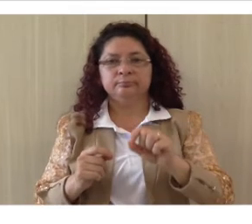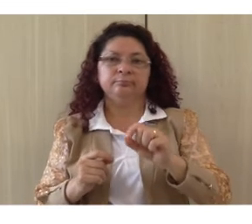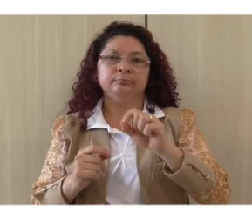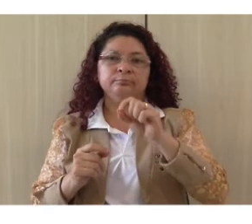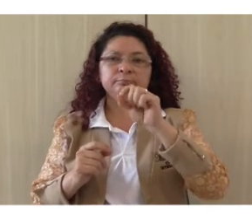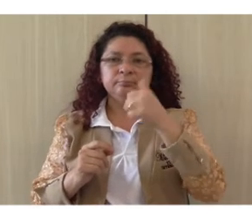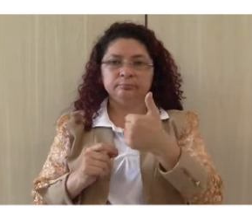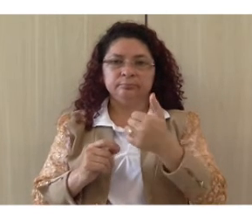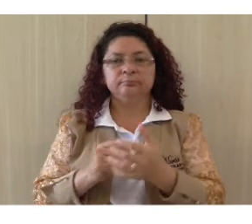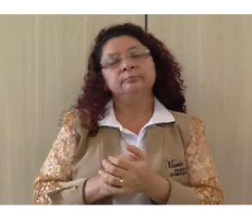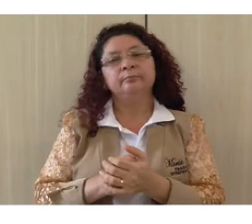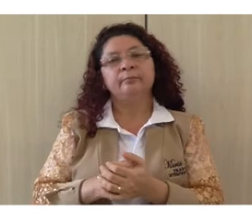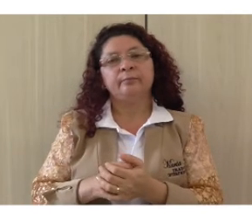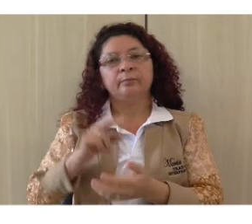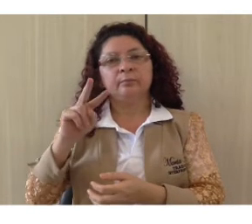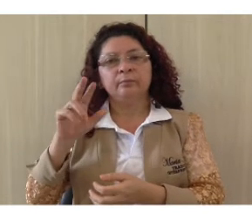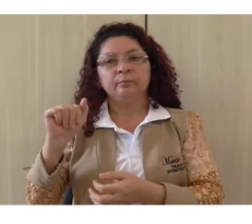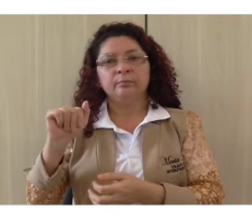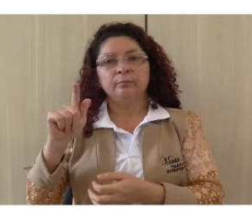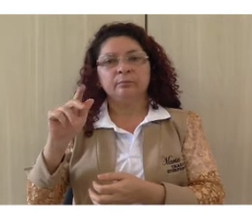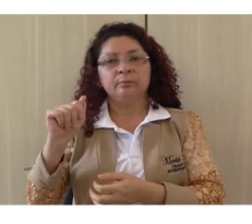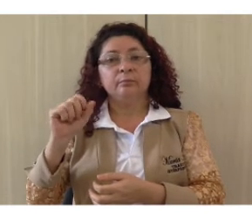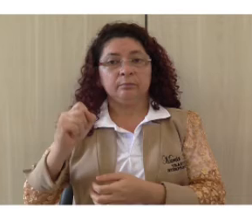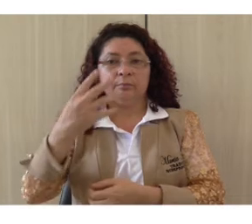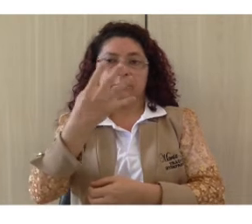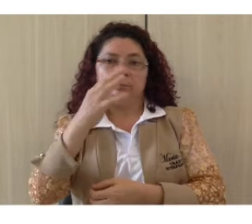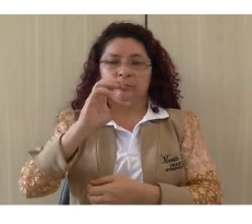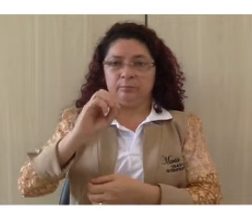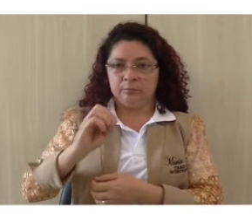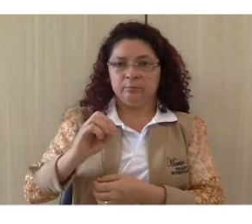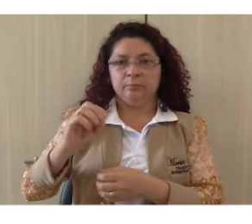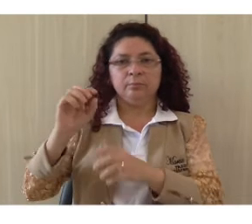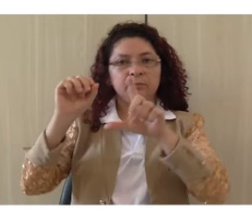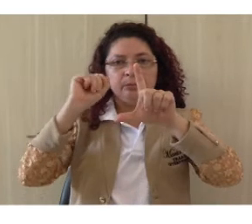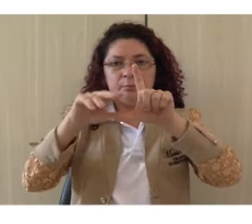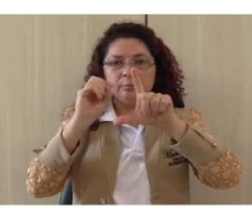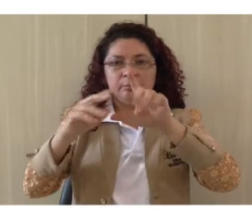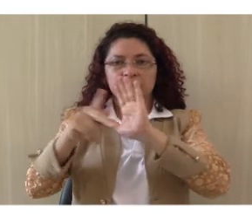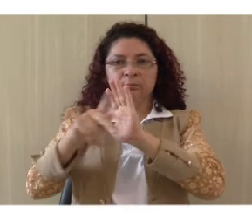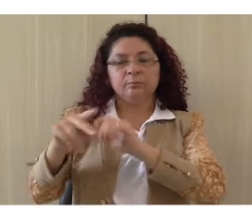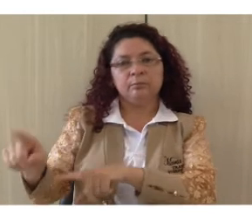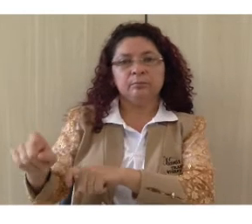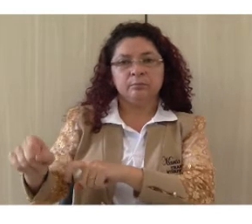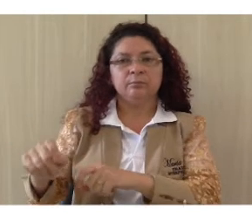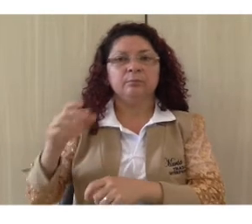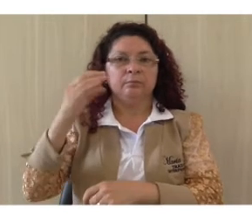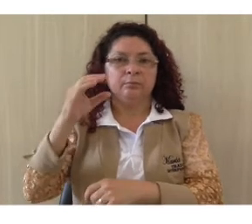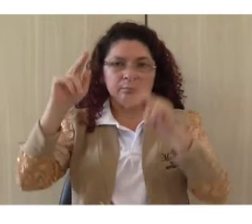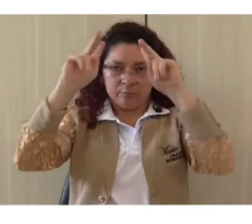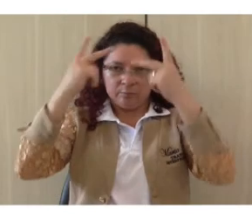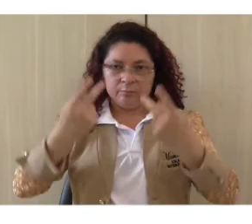Serão oferecidas 40 vagas para o curso de licenciatura em Educação do Campo, Ciências Humanas